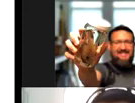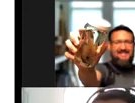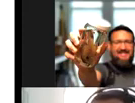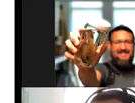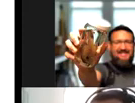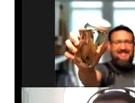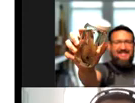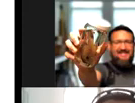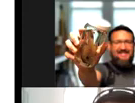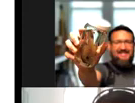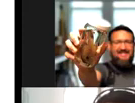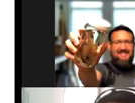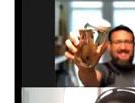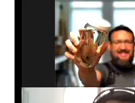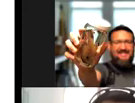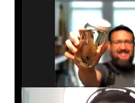viram adultos.